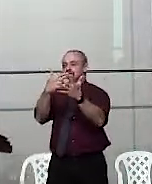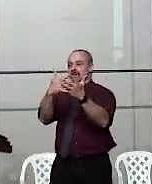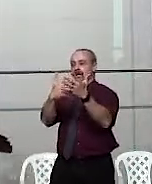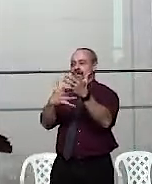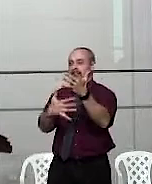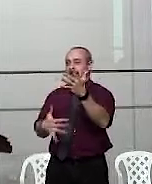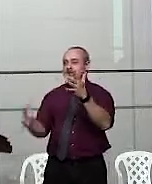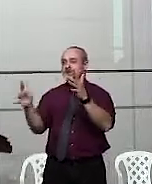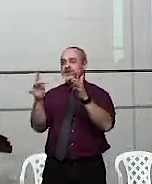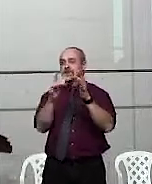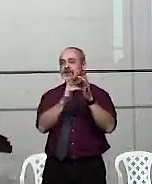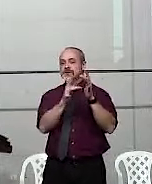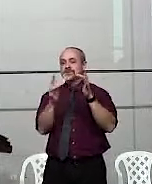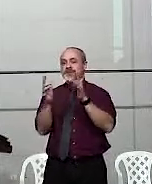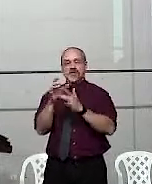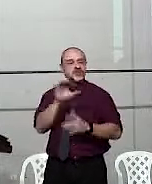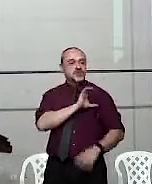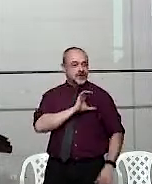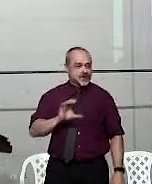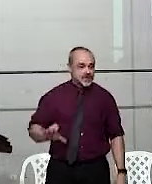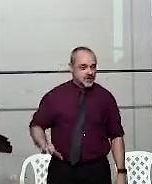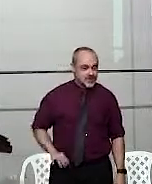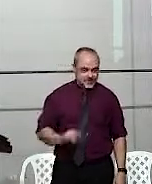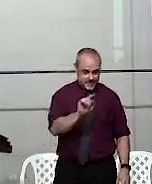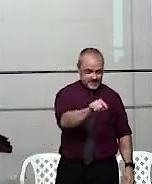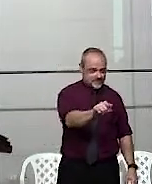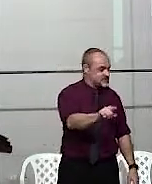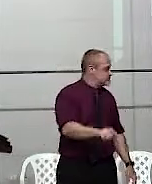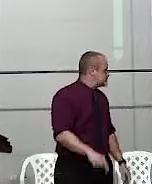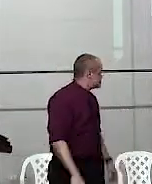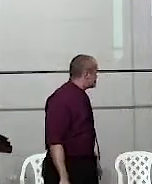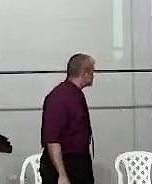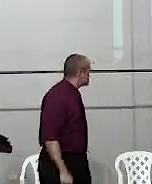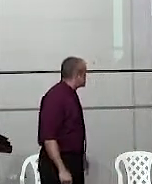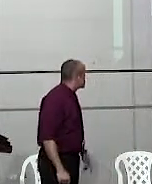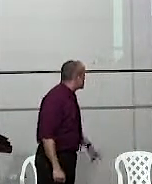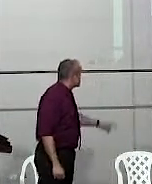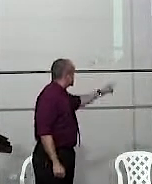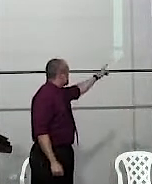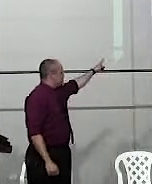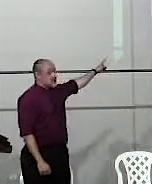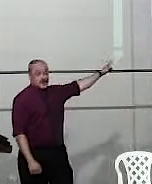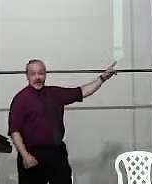Significa o sangue de Jesus Cristo.